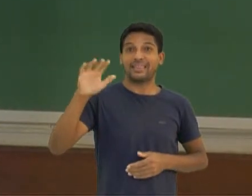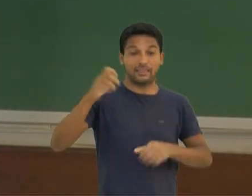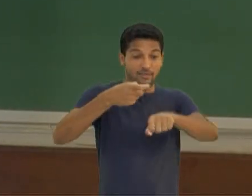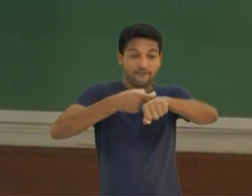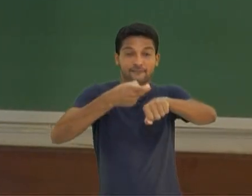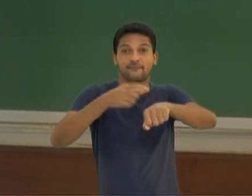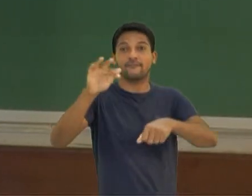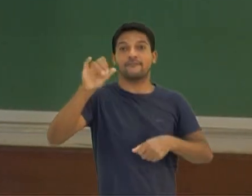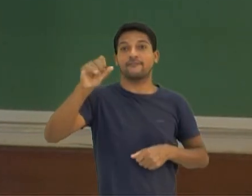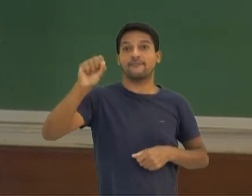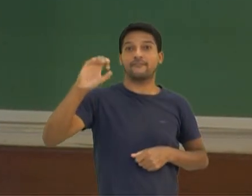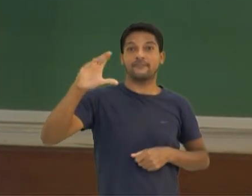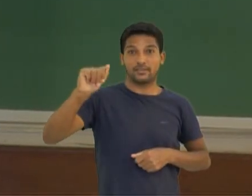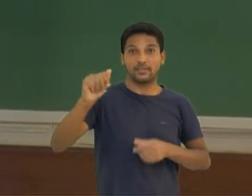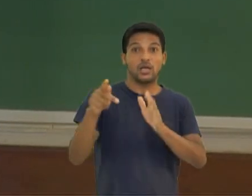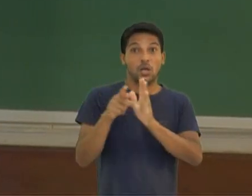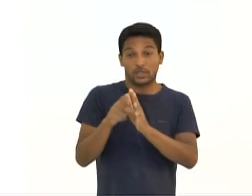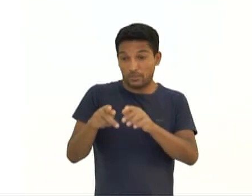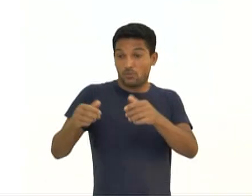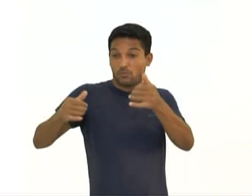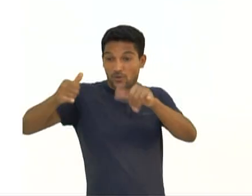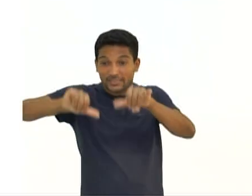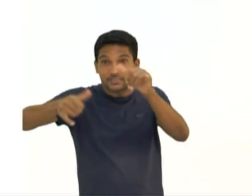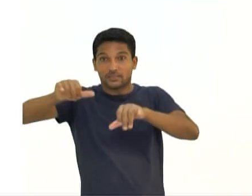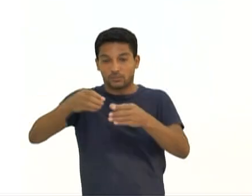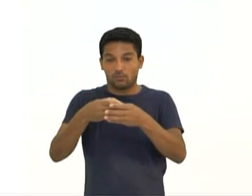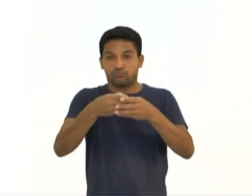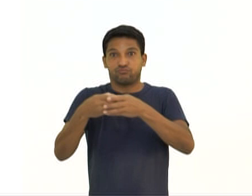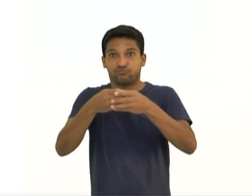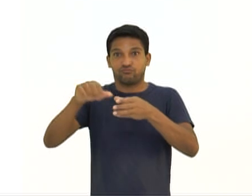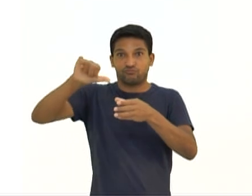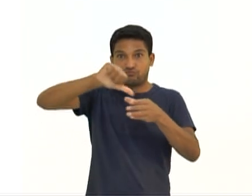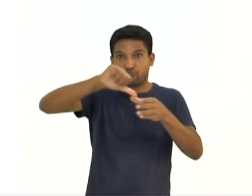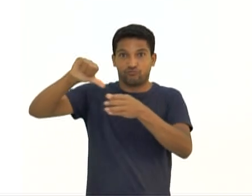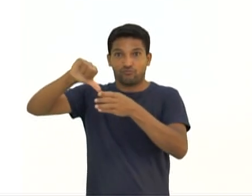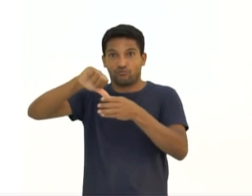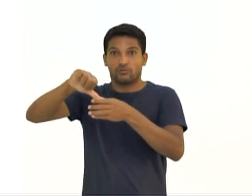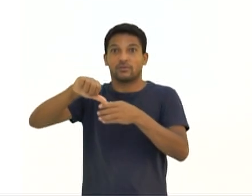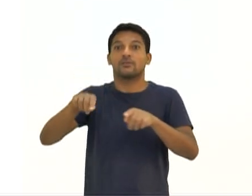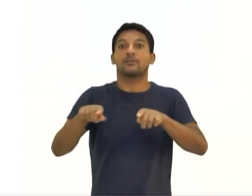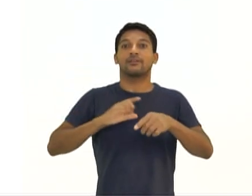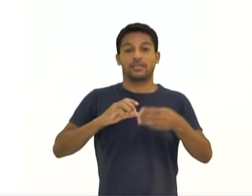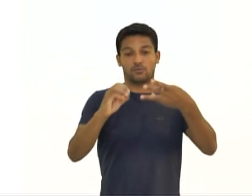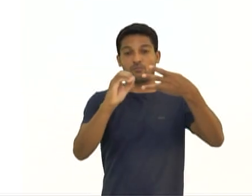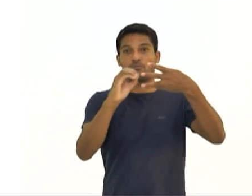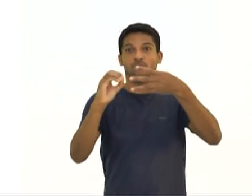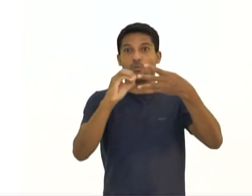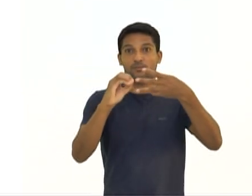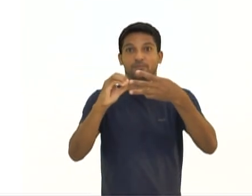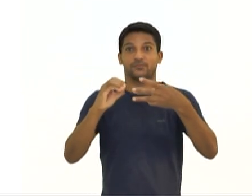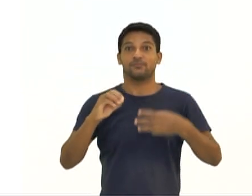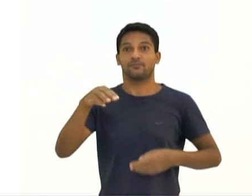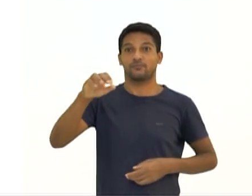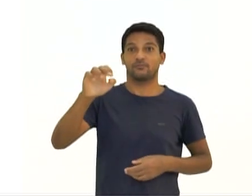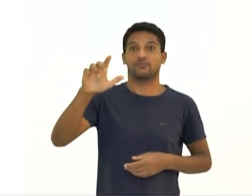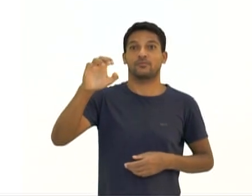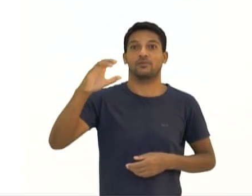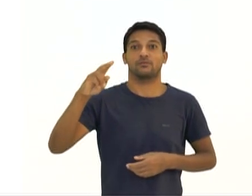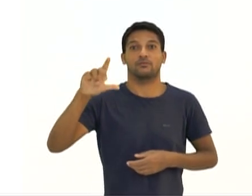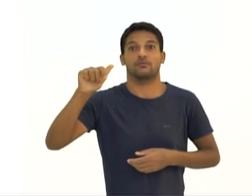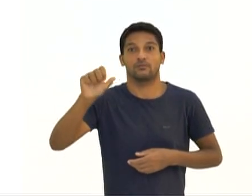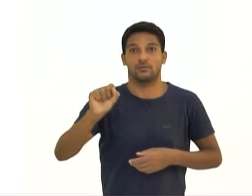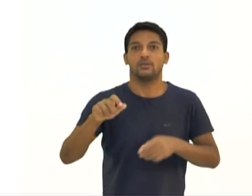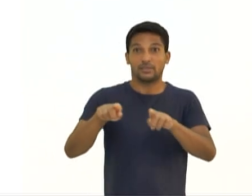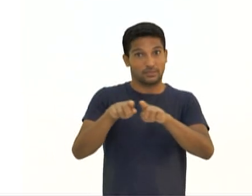físicas e as propriedades químicas dos compostos moleculares, tá? Além, claro, de